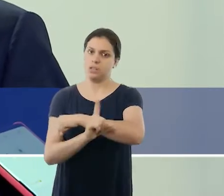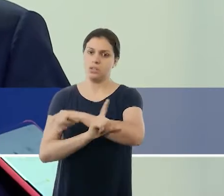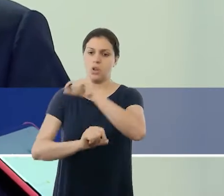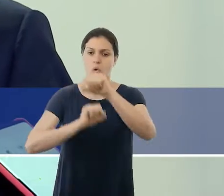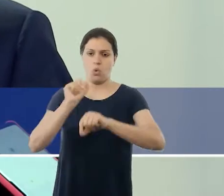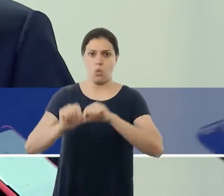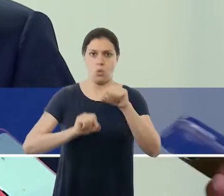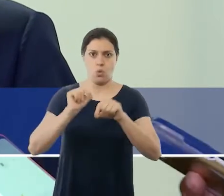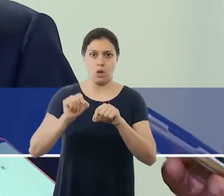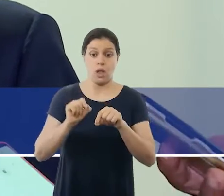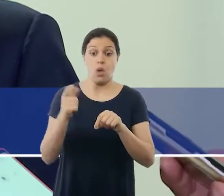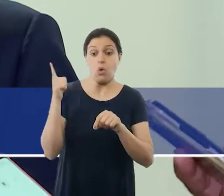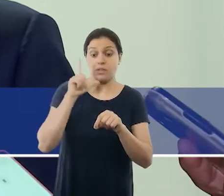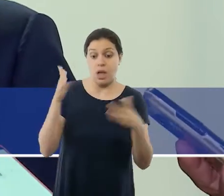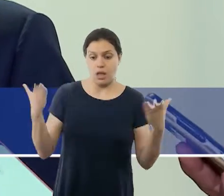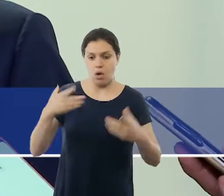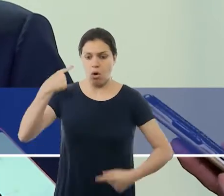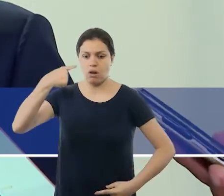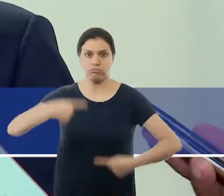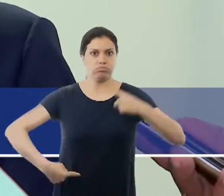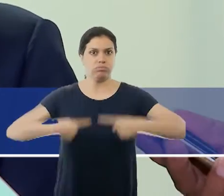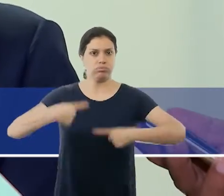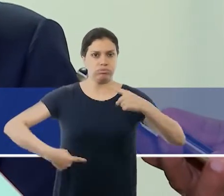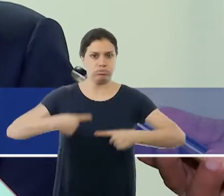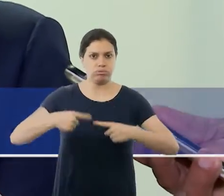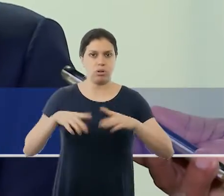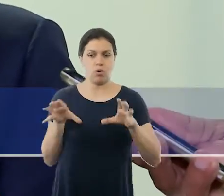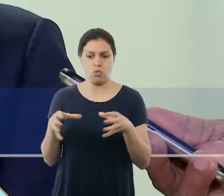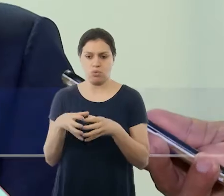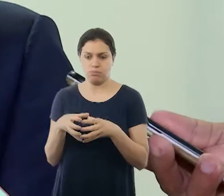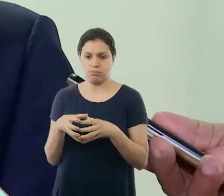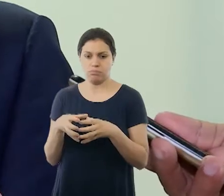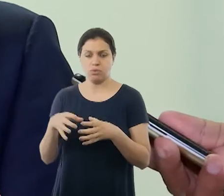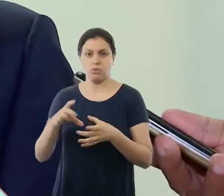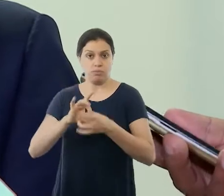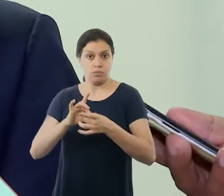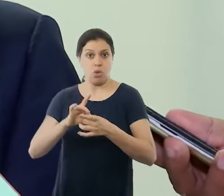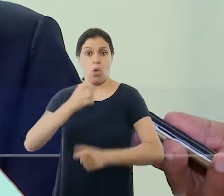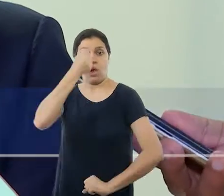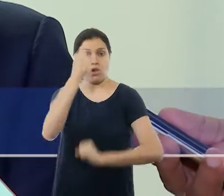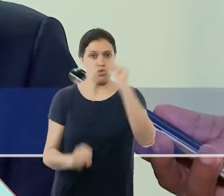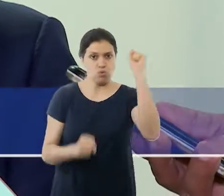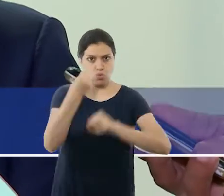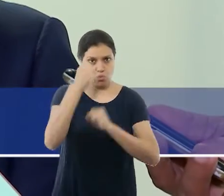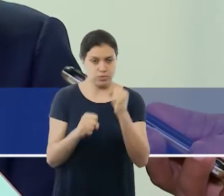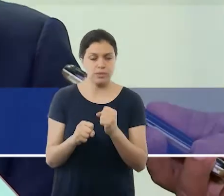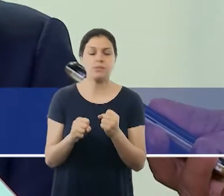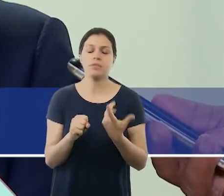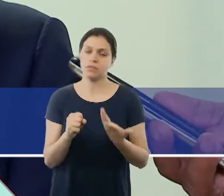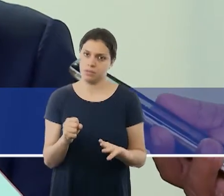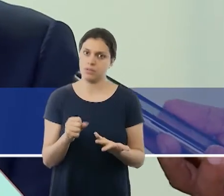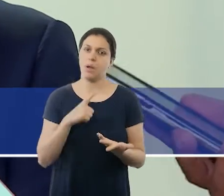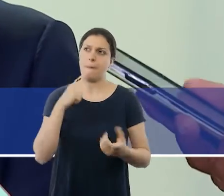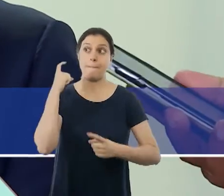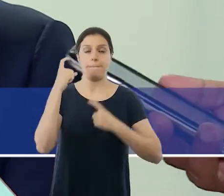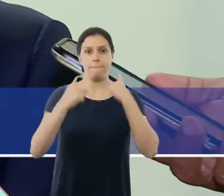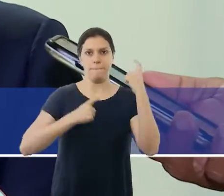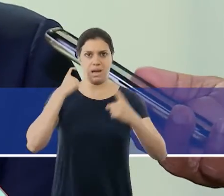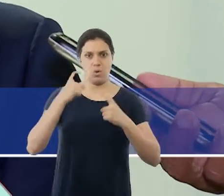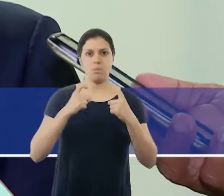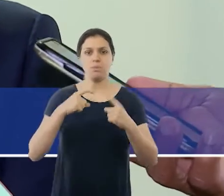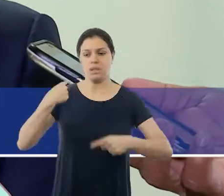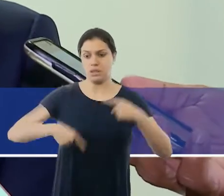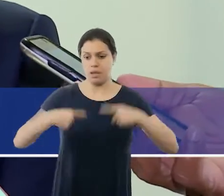pleito do setor atacadista do estado, trazendo competitividade, esse setor reunido com a indústria, trazendo a